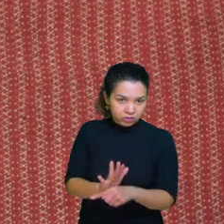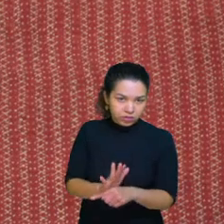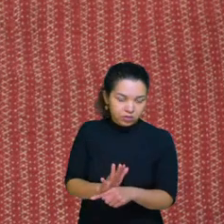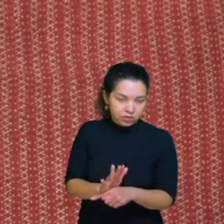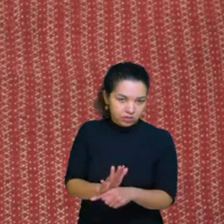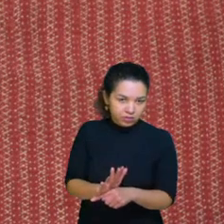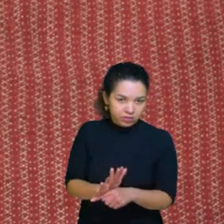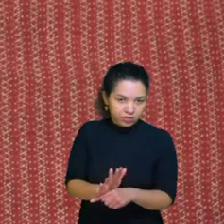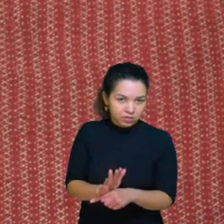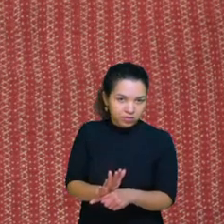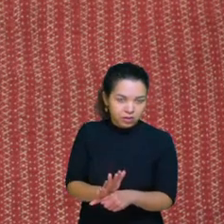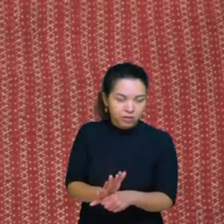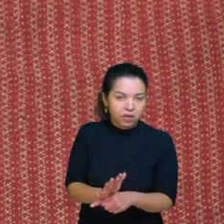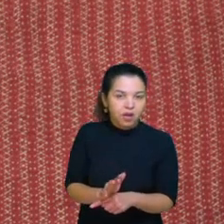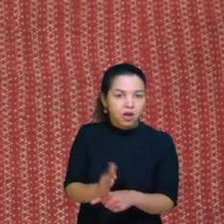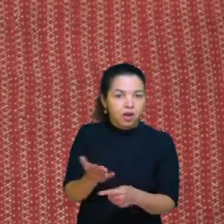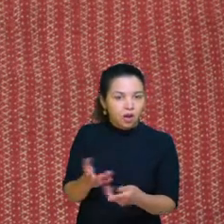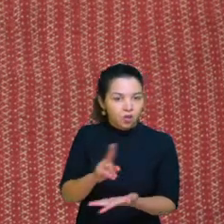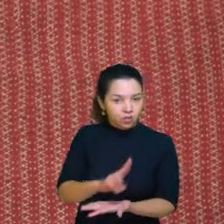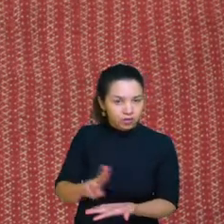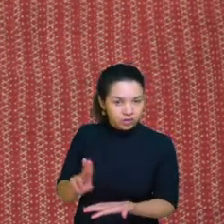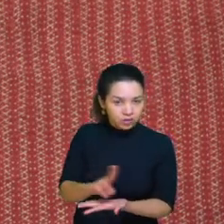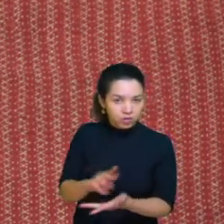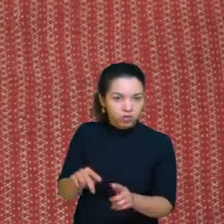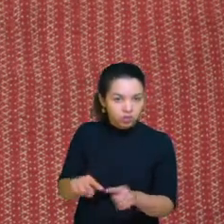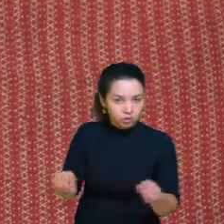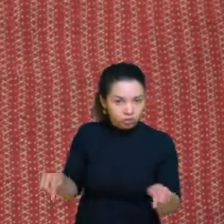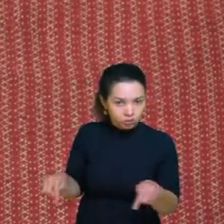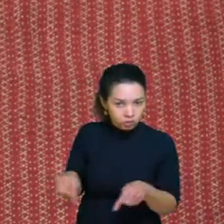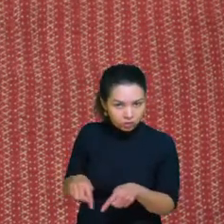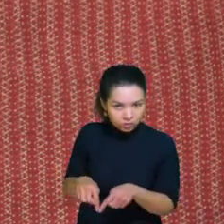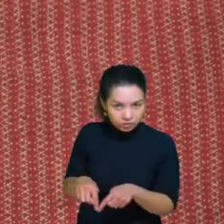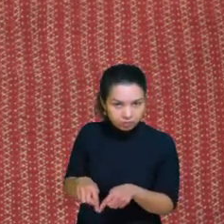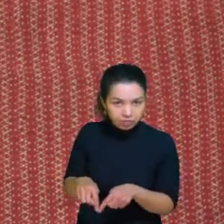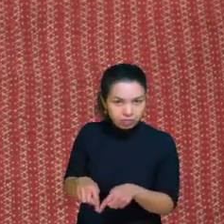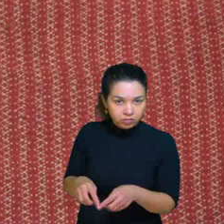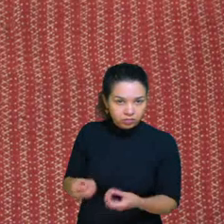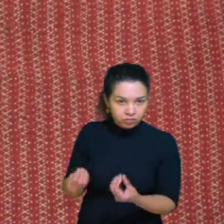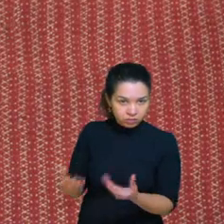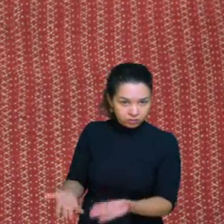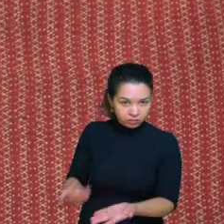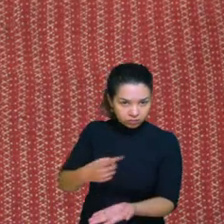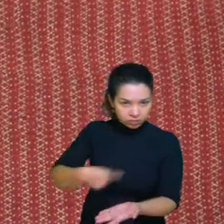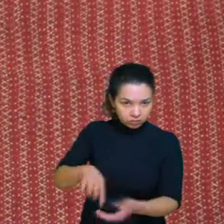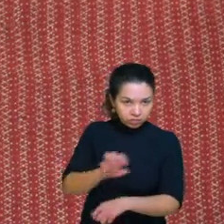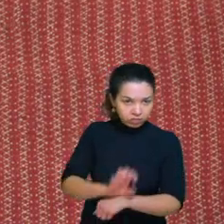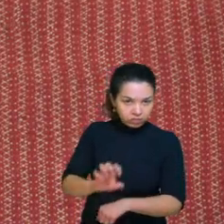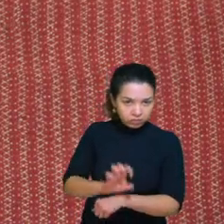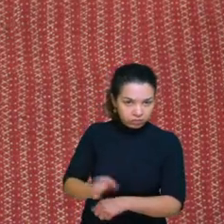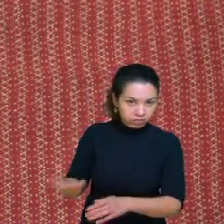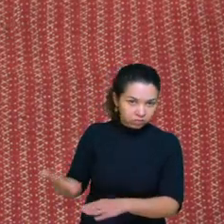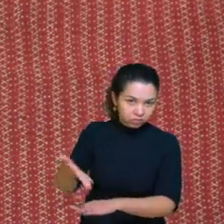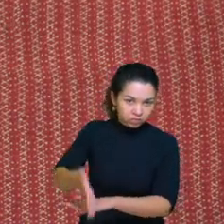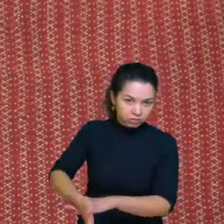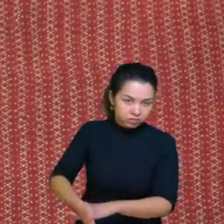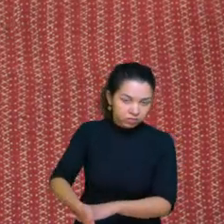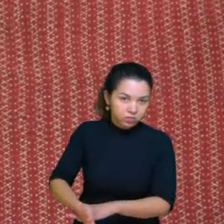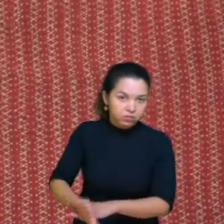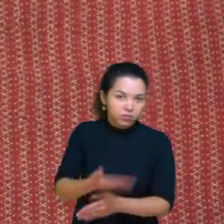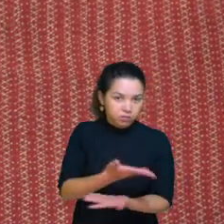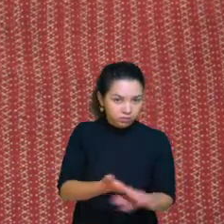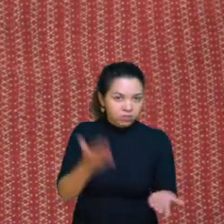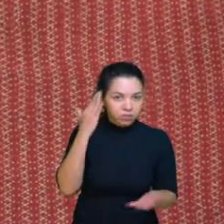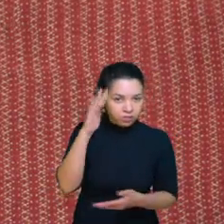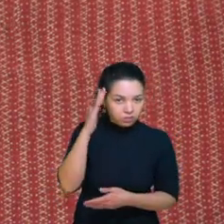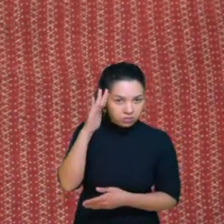emprestando esses locais né Para nós colocar carnos dos nossos Estagiários infelizmente é esse o entendimento assim de